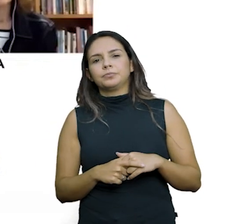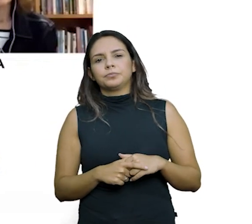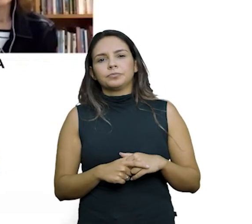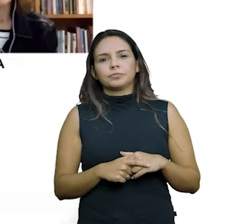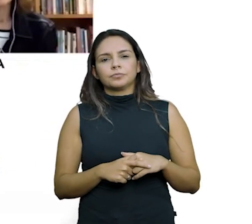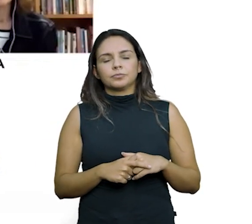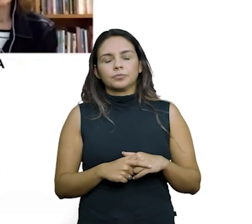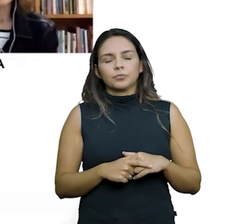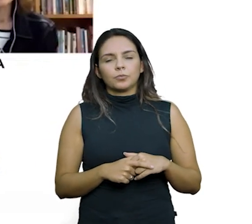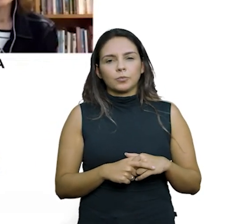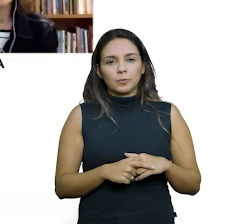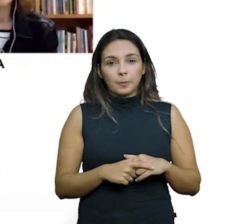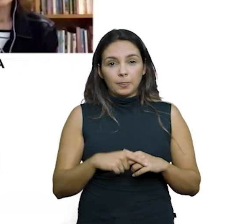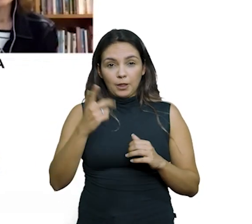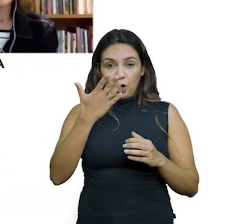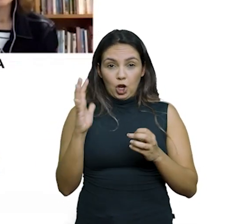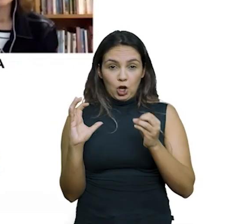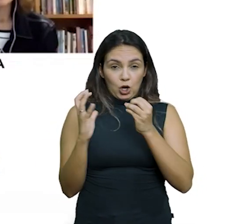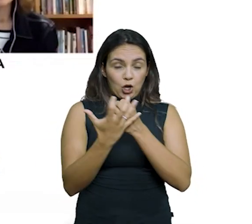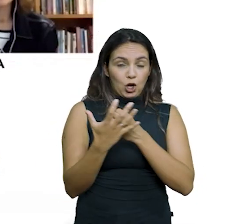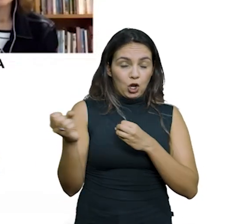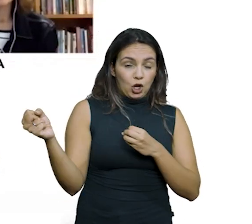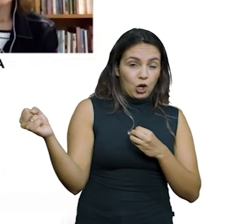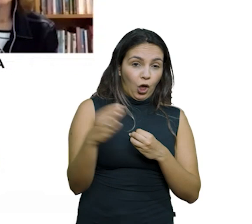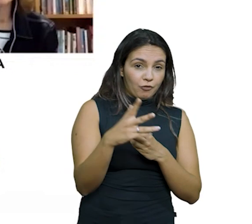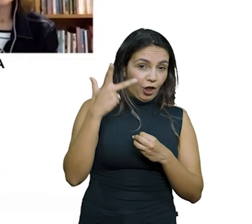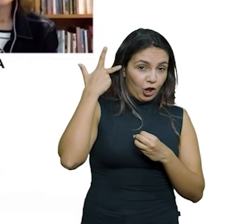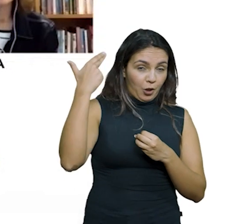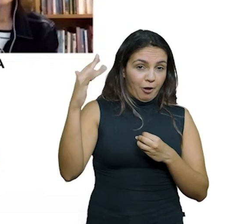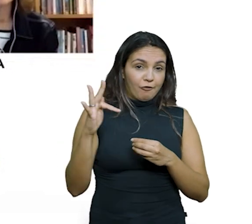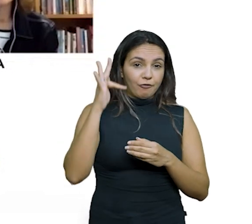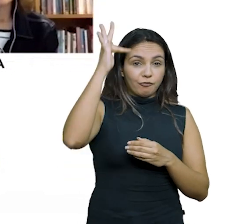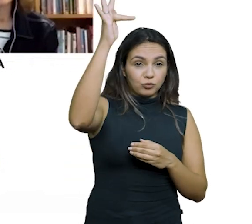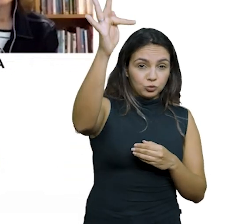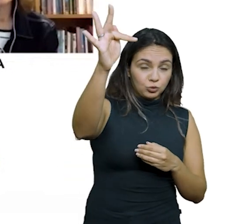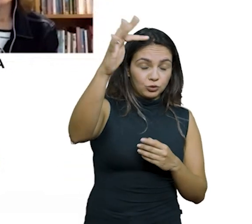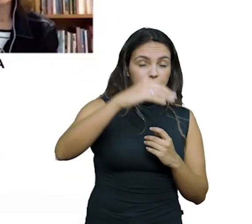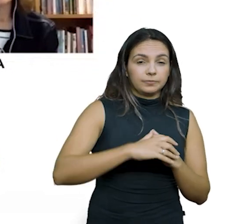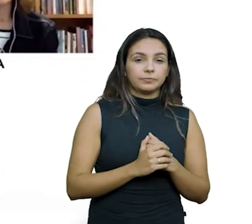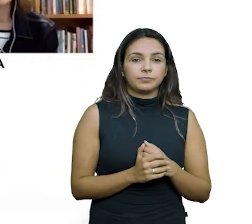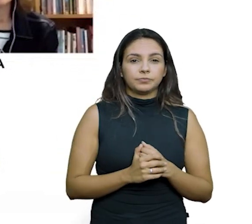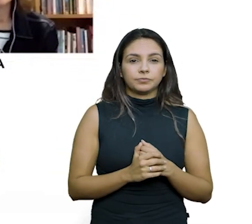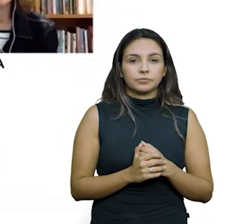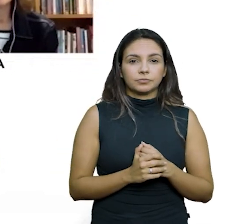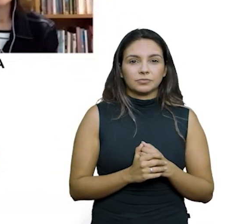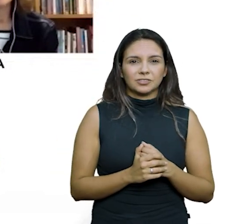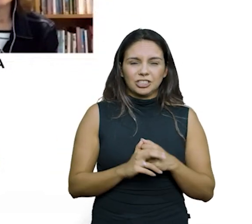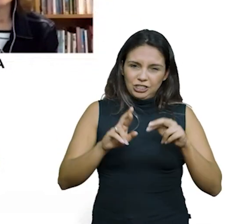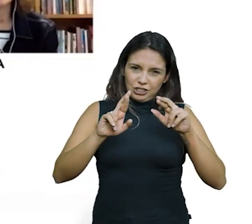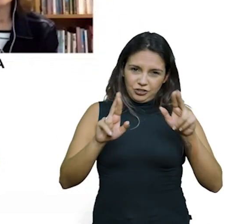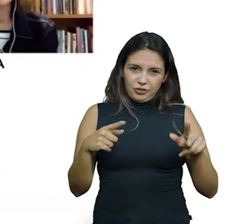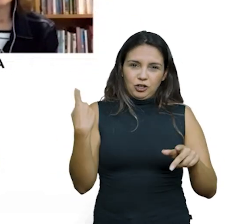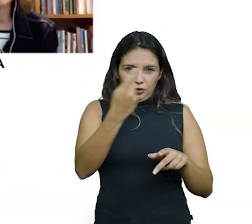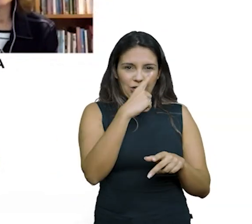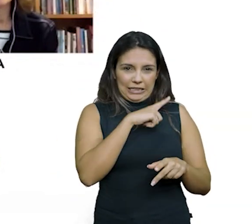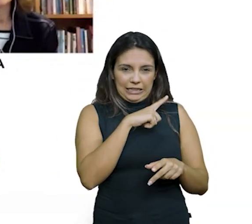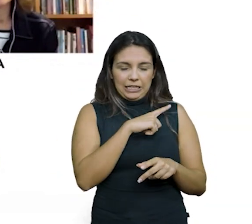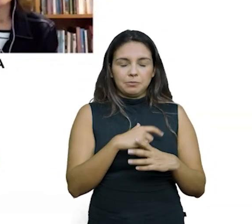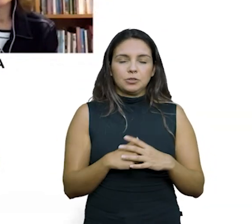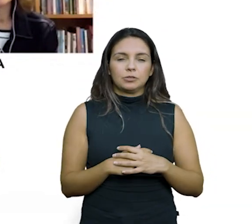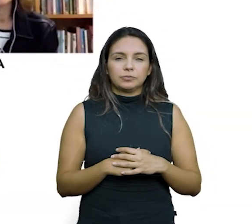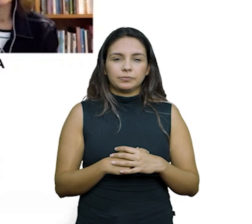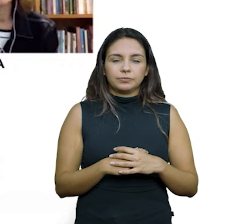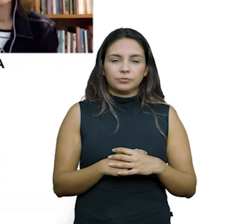que possivelmente o que vai ser considerado normal no futuro vai ser algo muito diferente do que nós